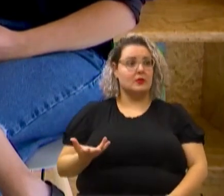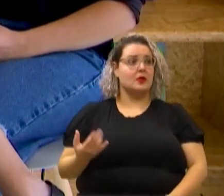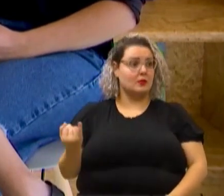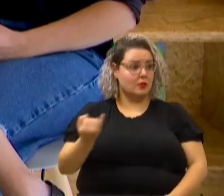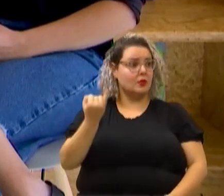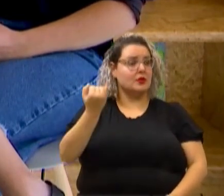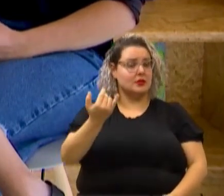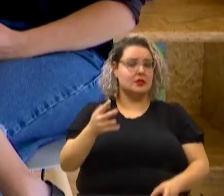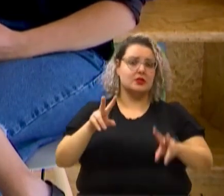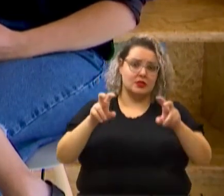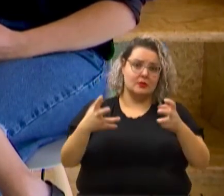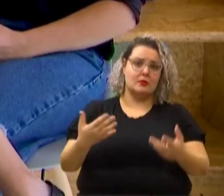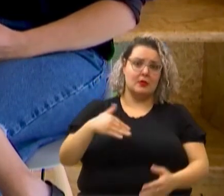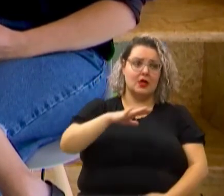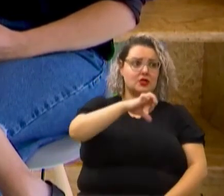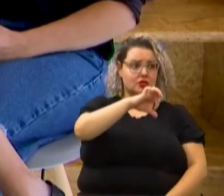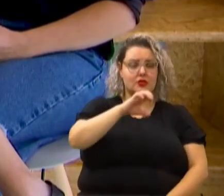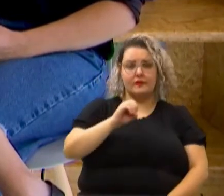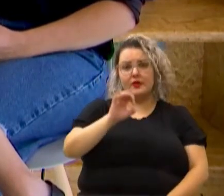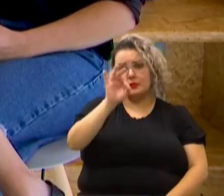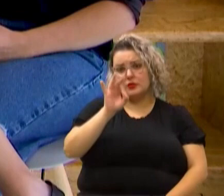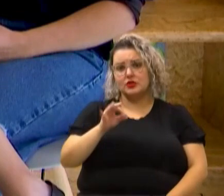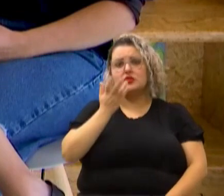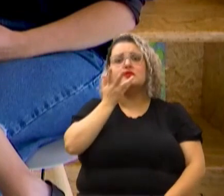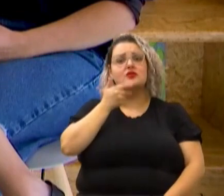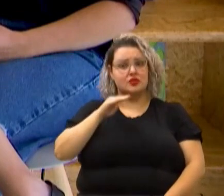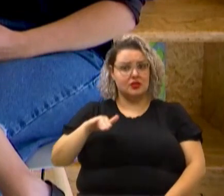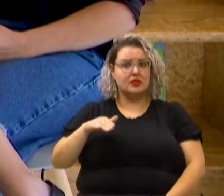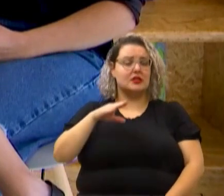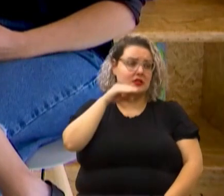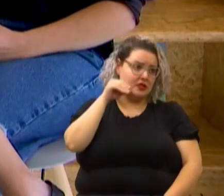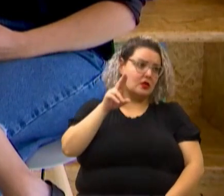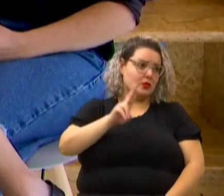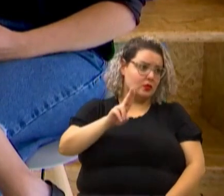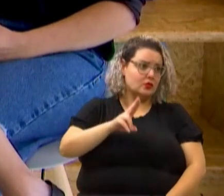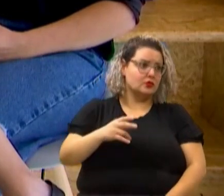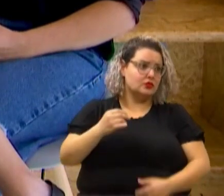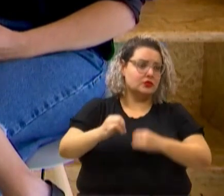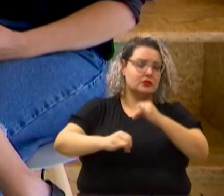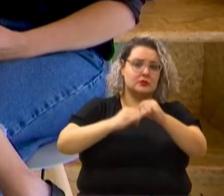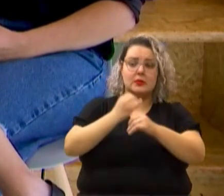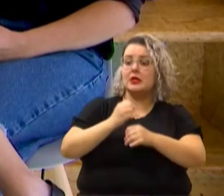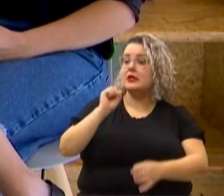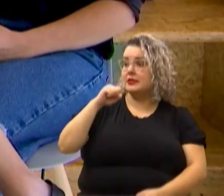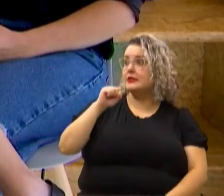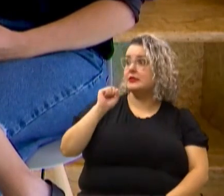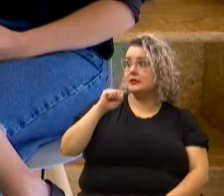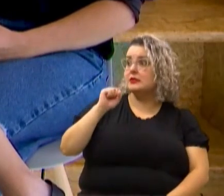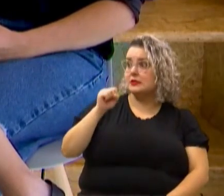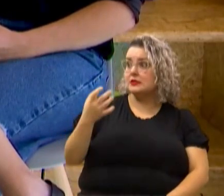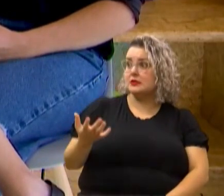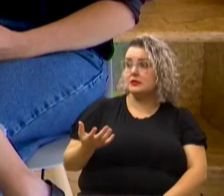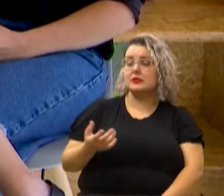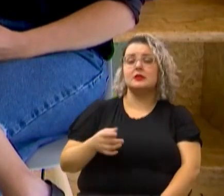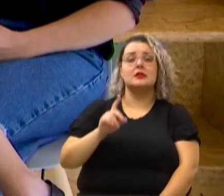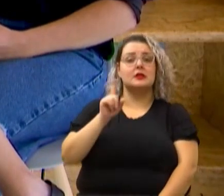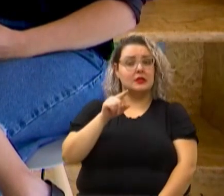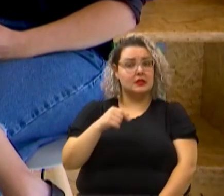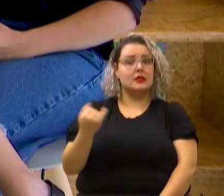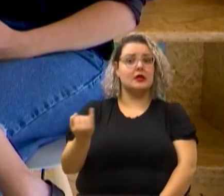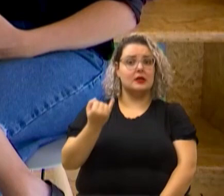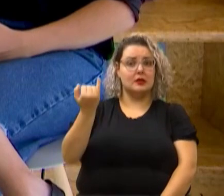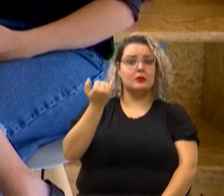de hoje não é mais de 90% de criança e adolescentes usam a internet né E é super importante